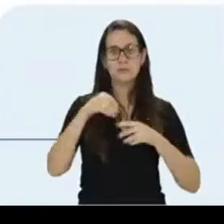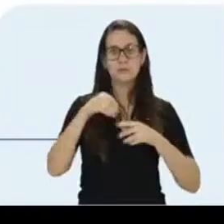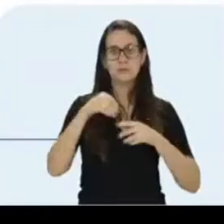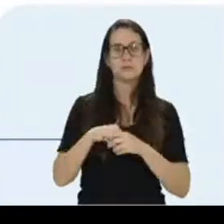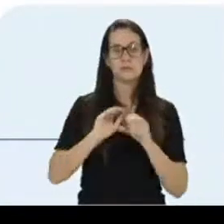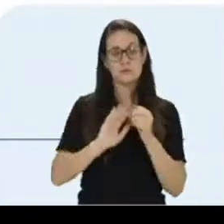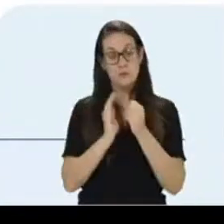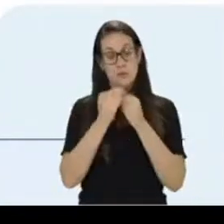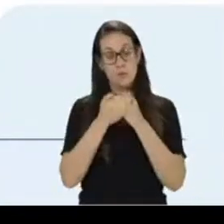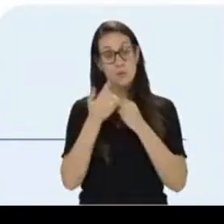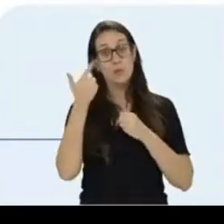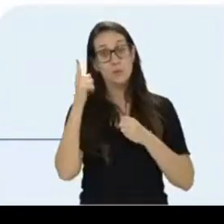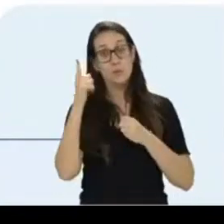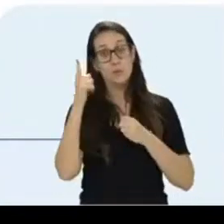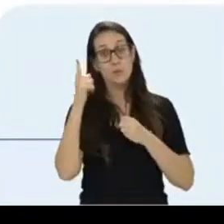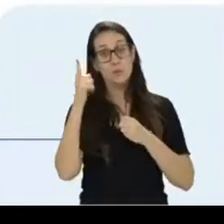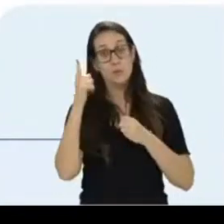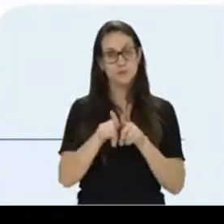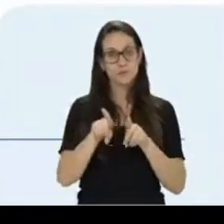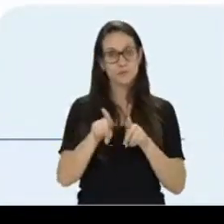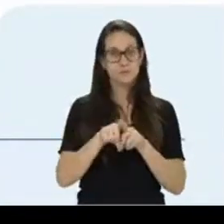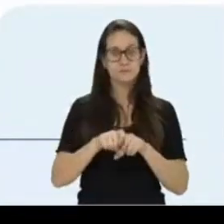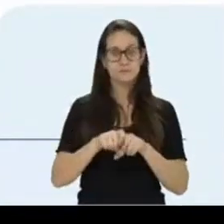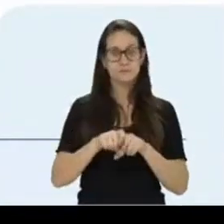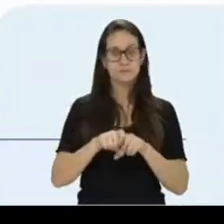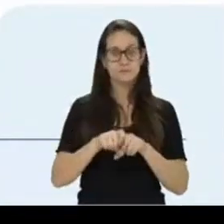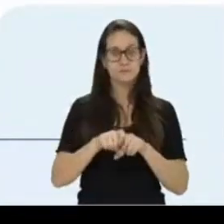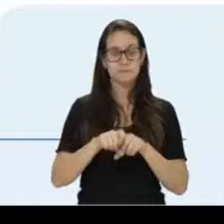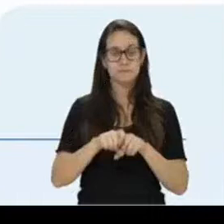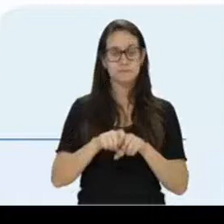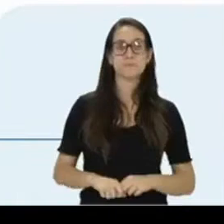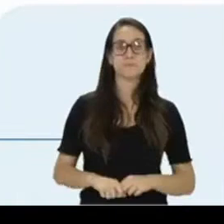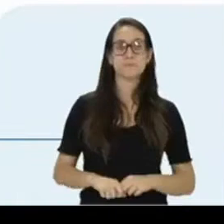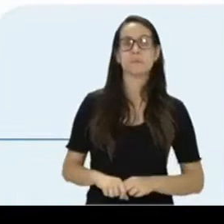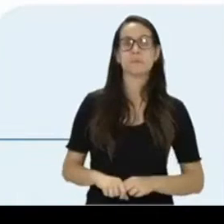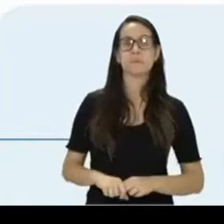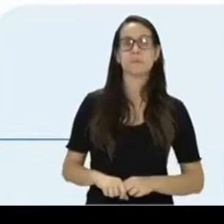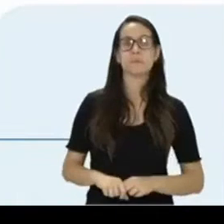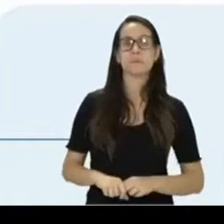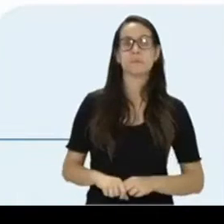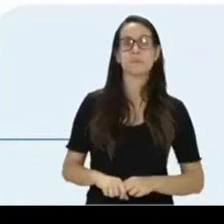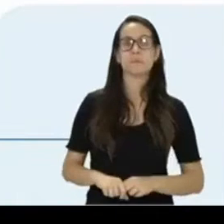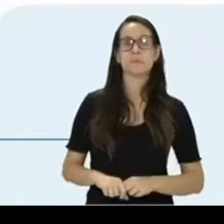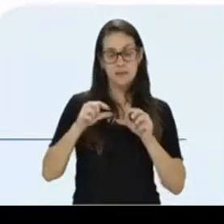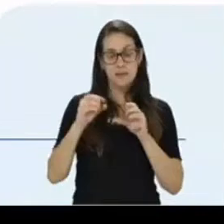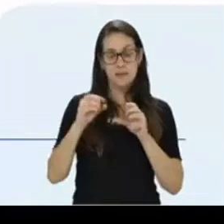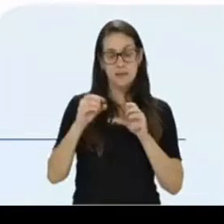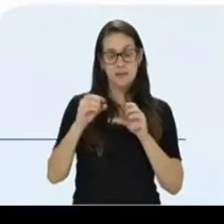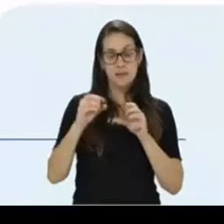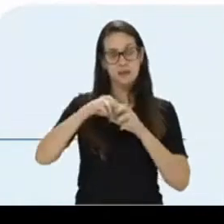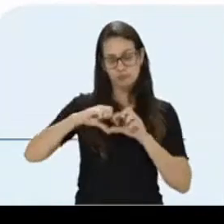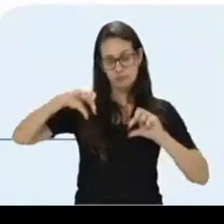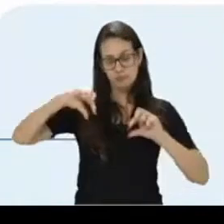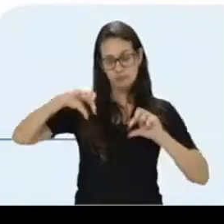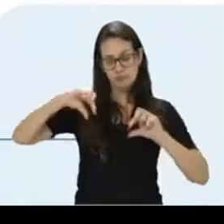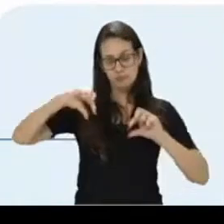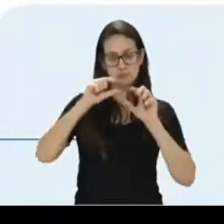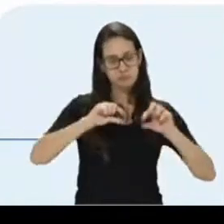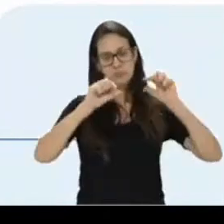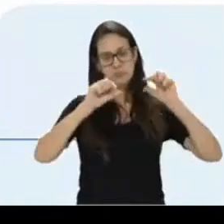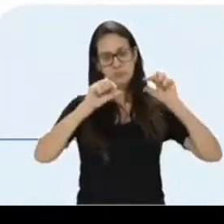outra membrana, que é chamada então de carioteca ou envoltório nuclear, e eu tenho as diferentes organelas que